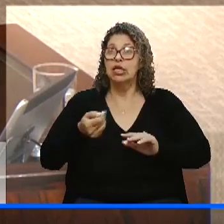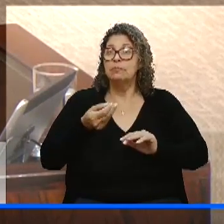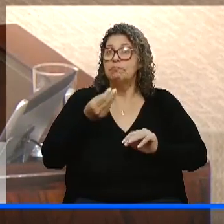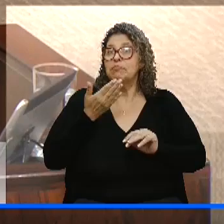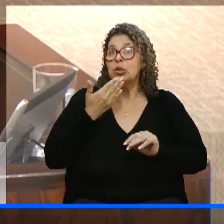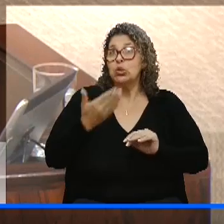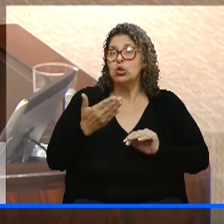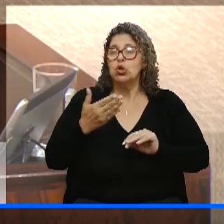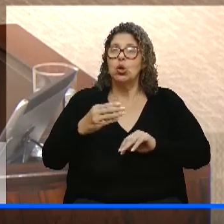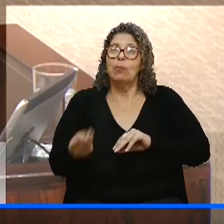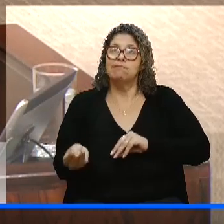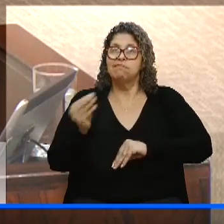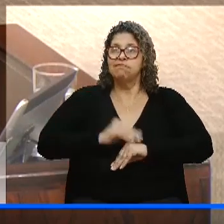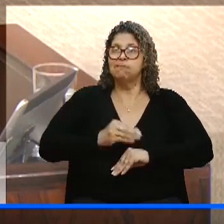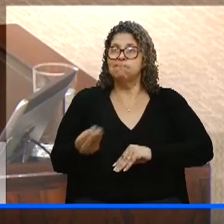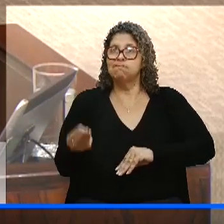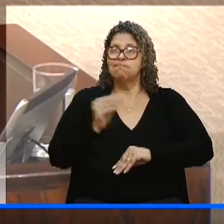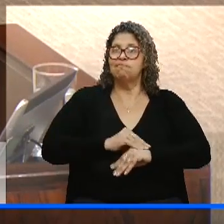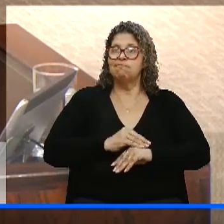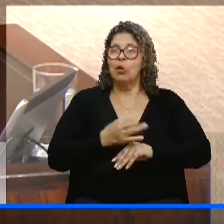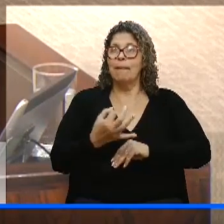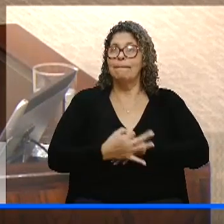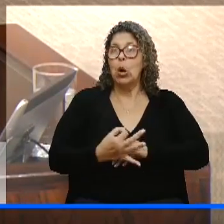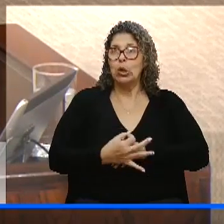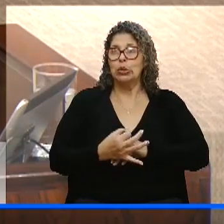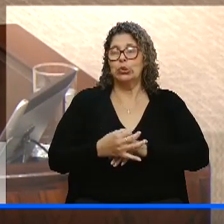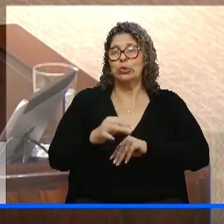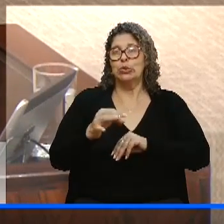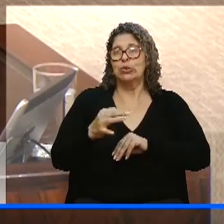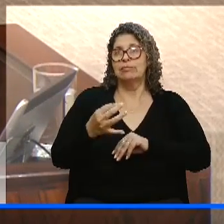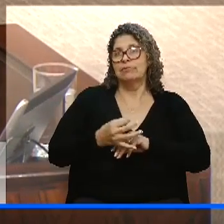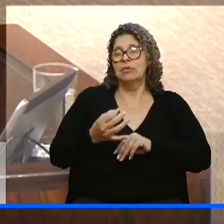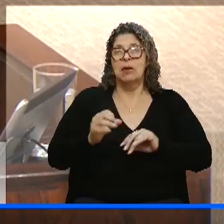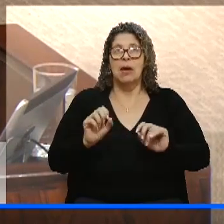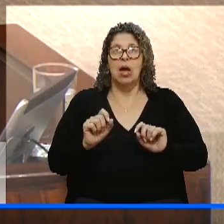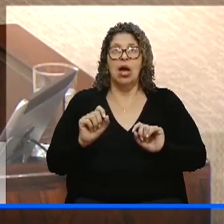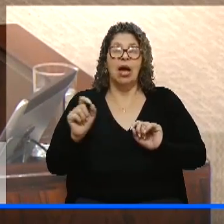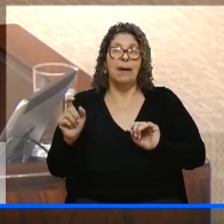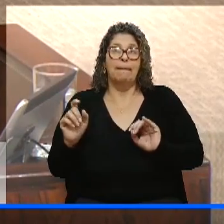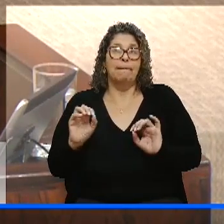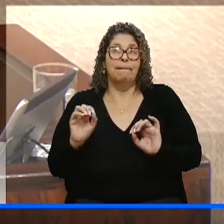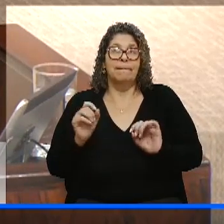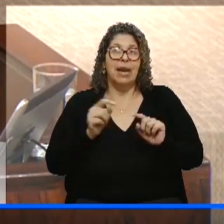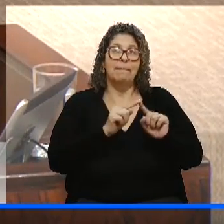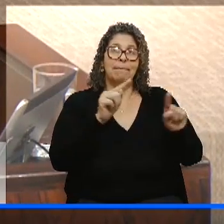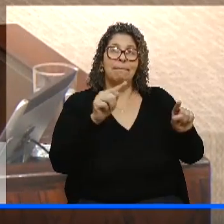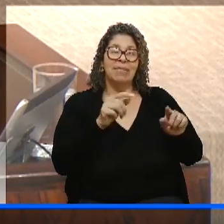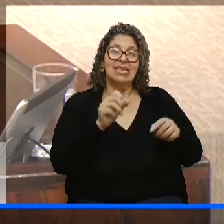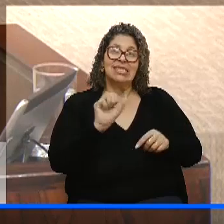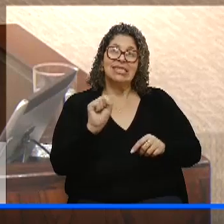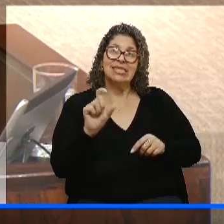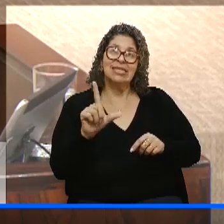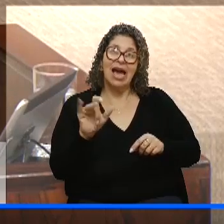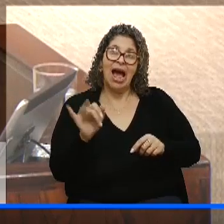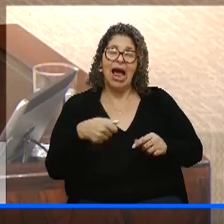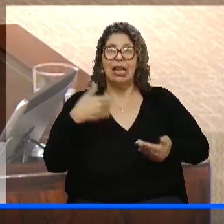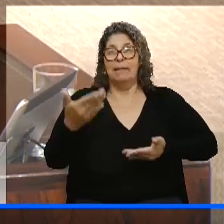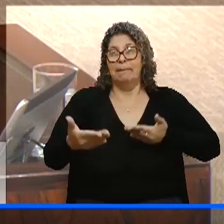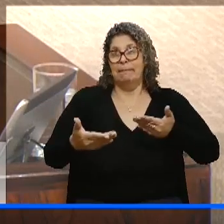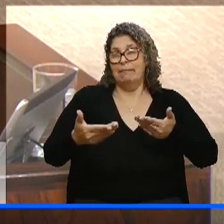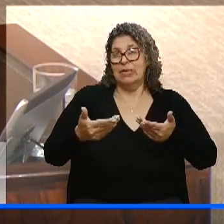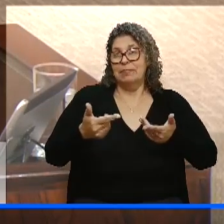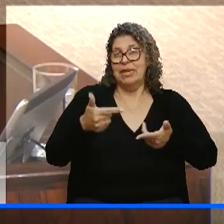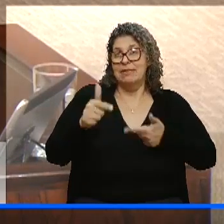de serem advogados não ônus o ônibus não precisa pagar a manter o escritório de advocacia dele contratar os funcionários dele